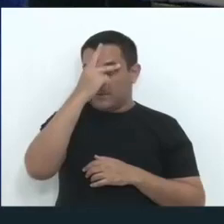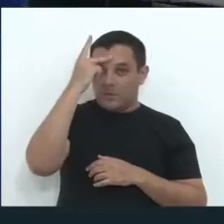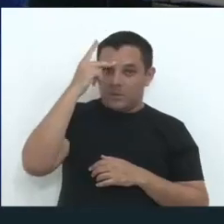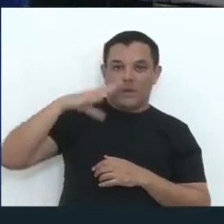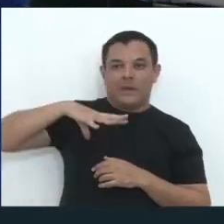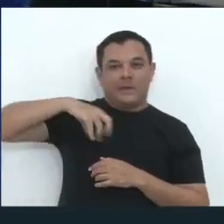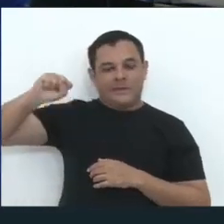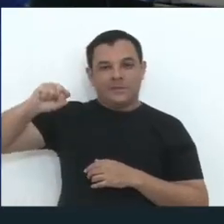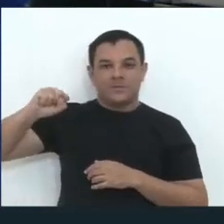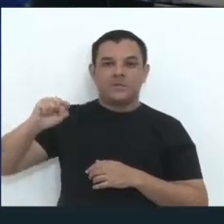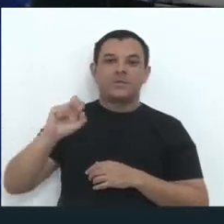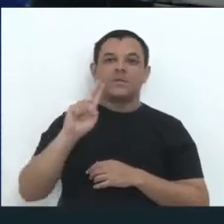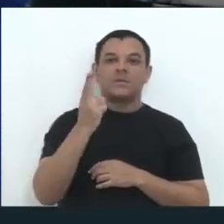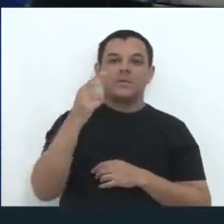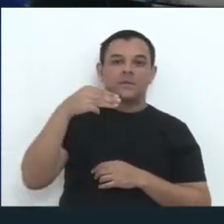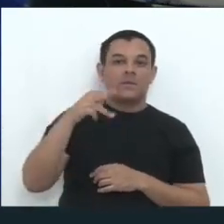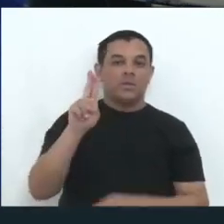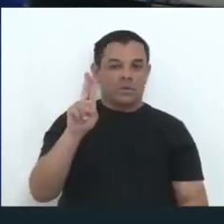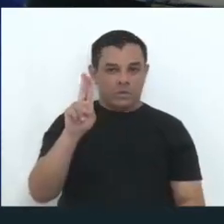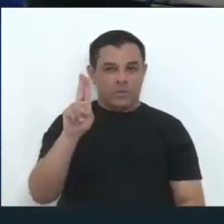HMU.